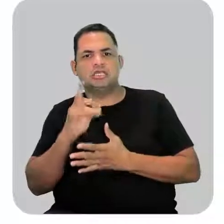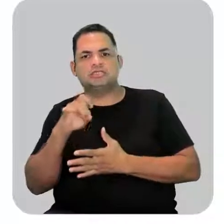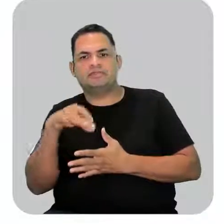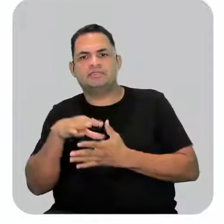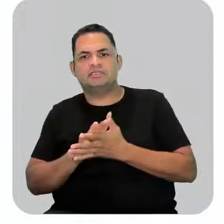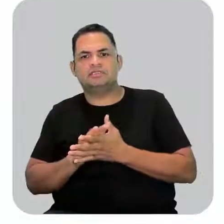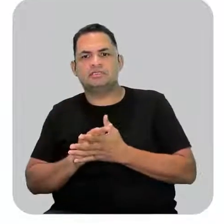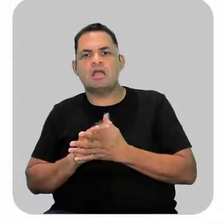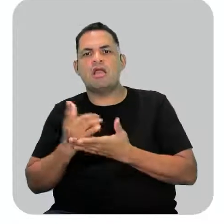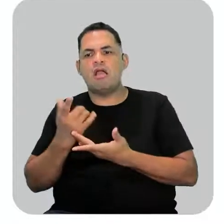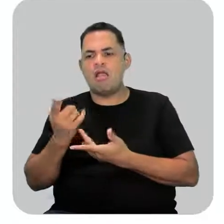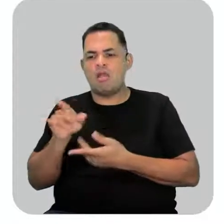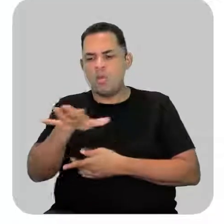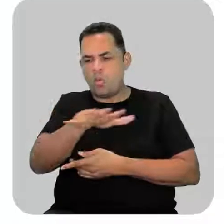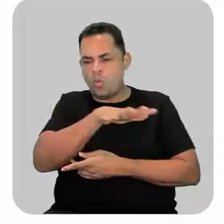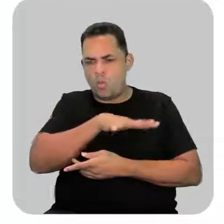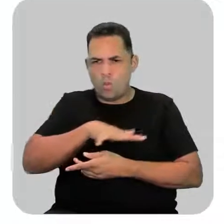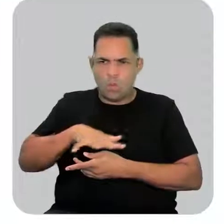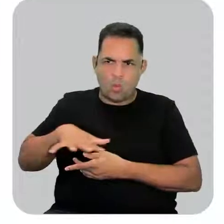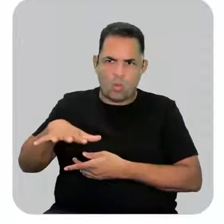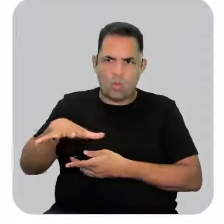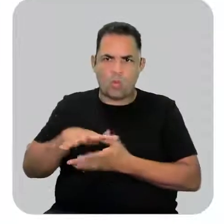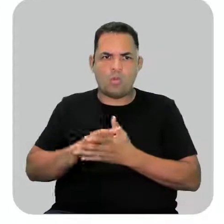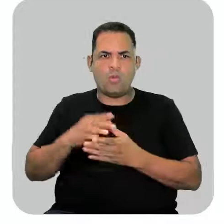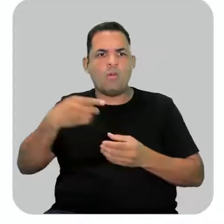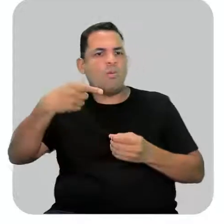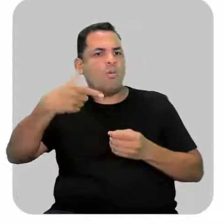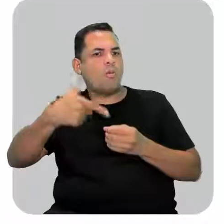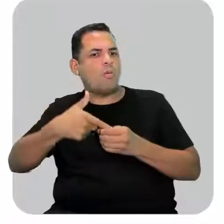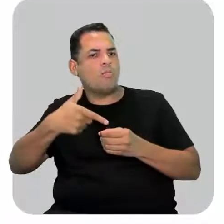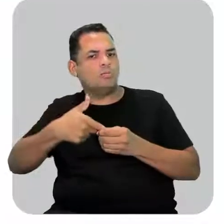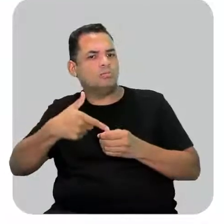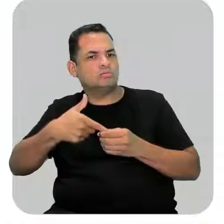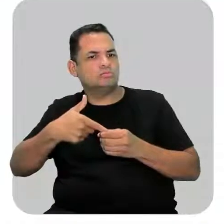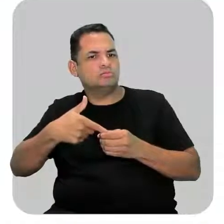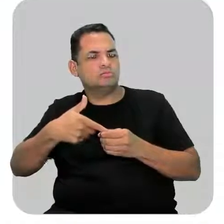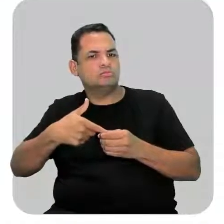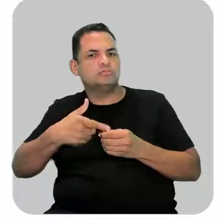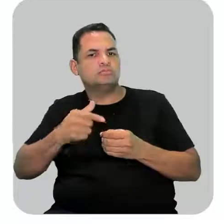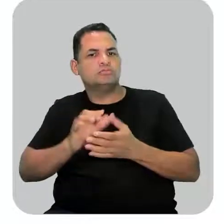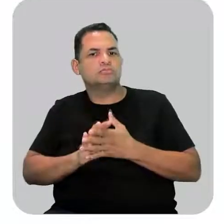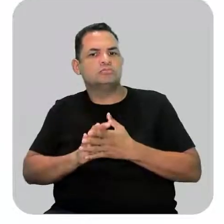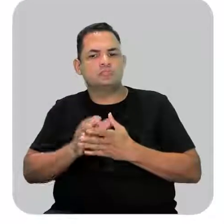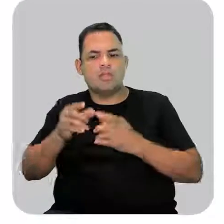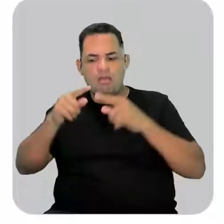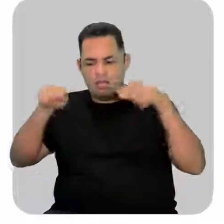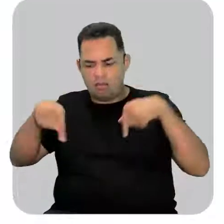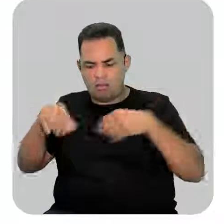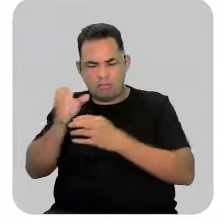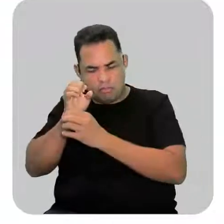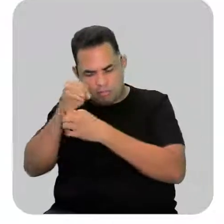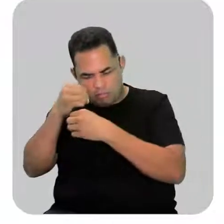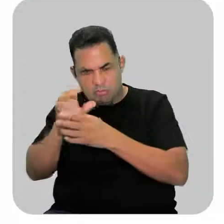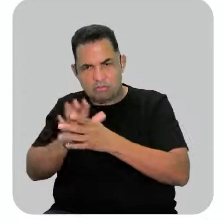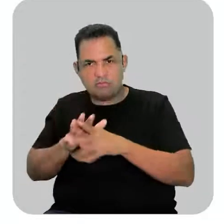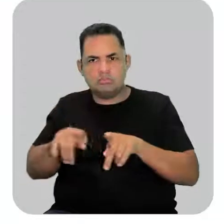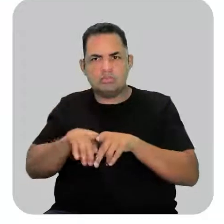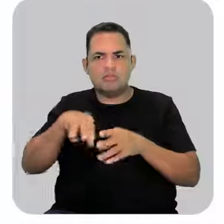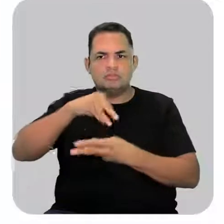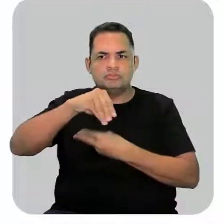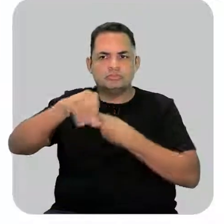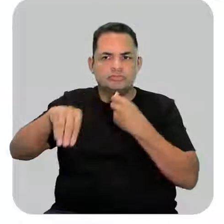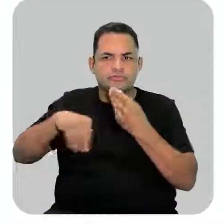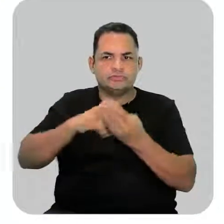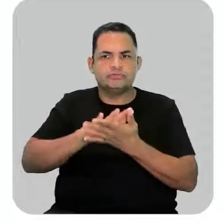desinfecção, higienização, como combustível, no caso o etanol, em laboratório, como solvente